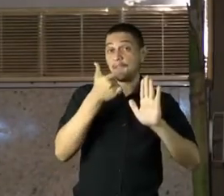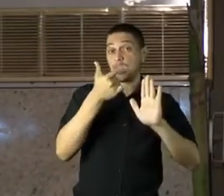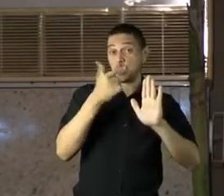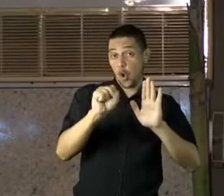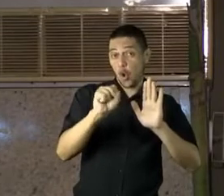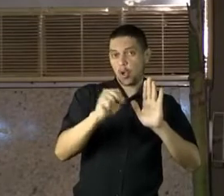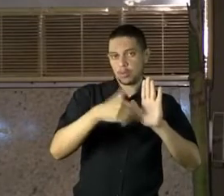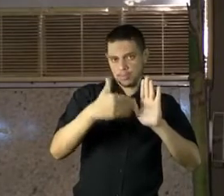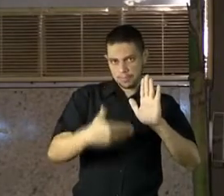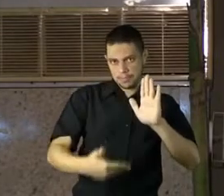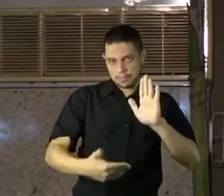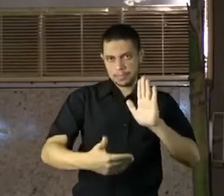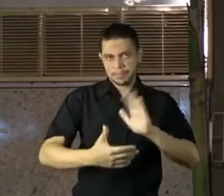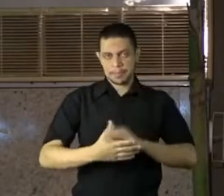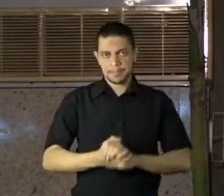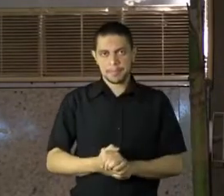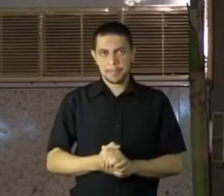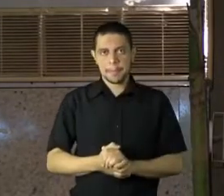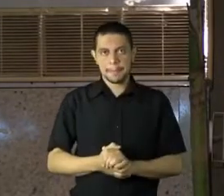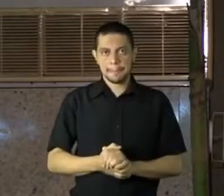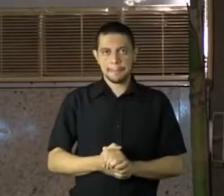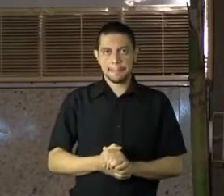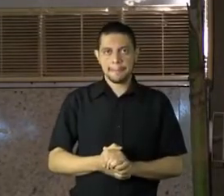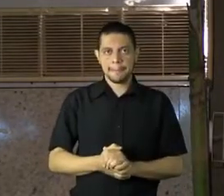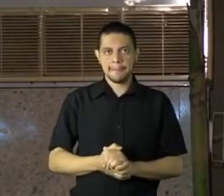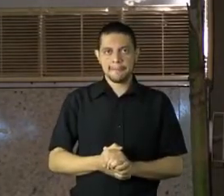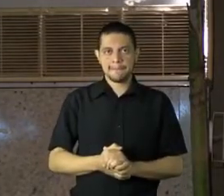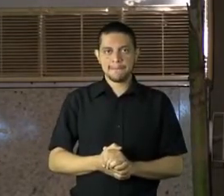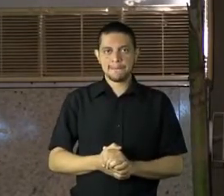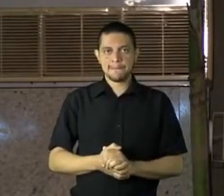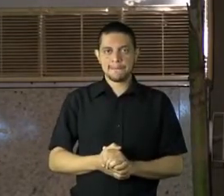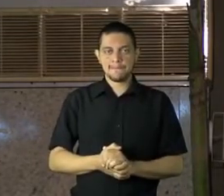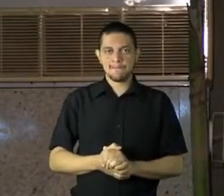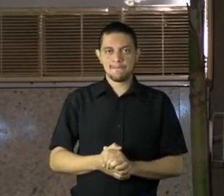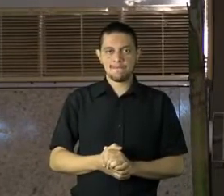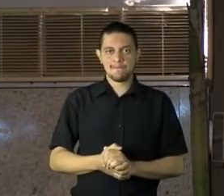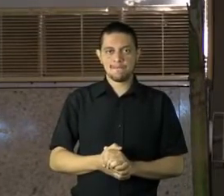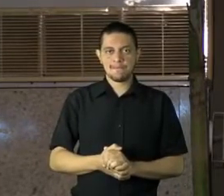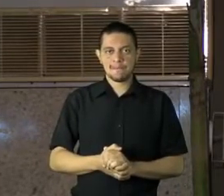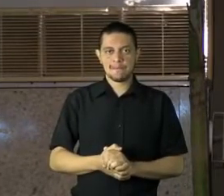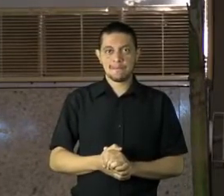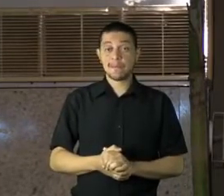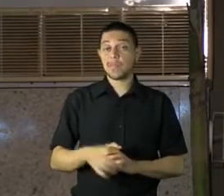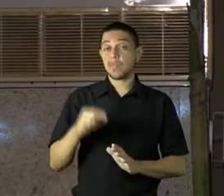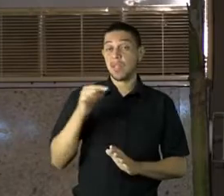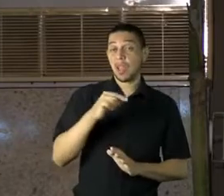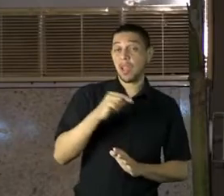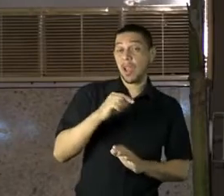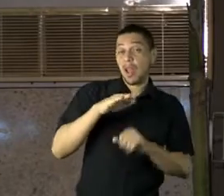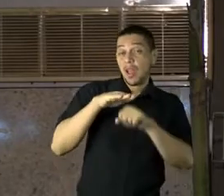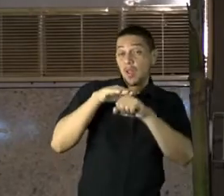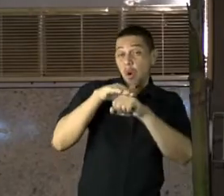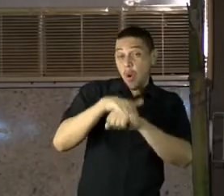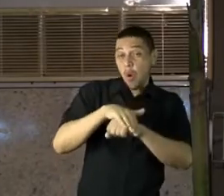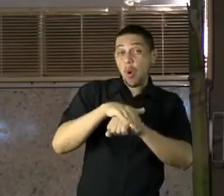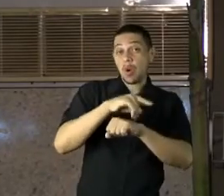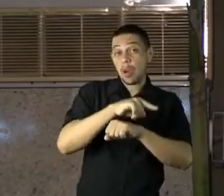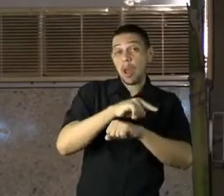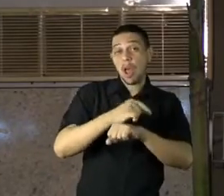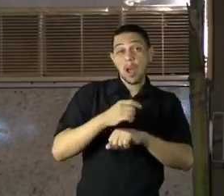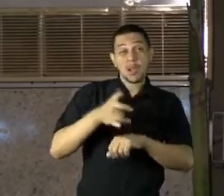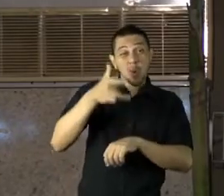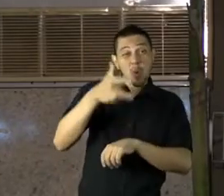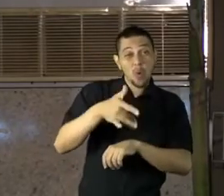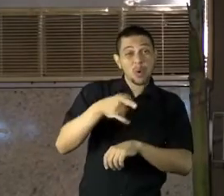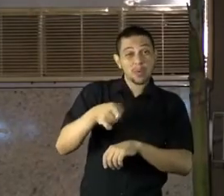em diante é aquela noite nós estamos falando dessa daquela Última Noite de Cristo nos últimos três e